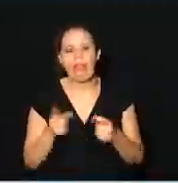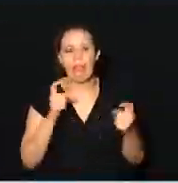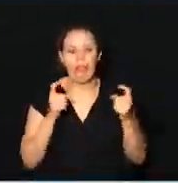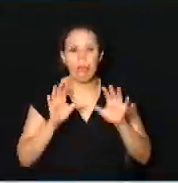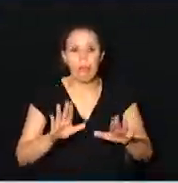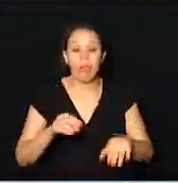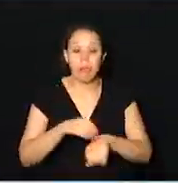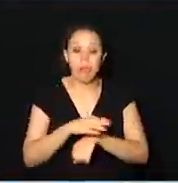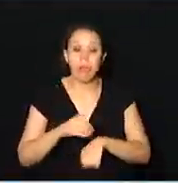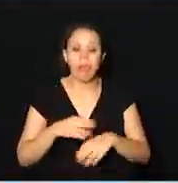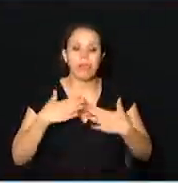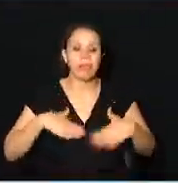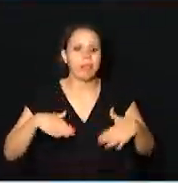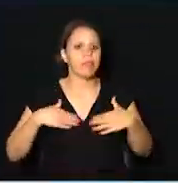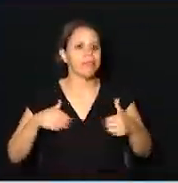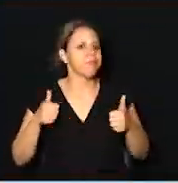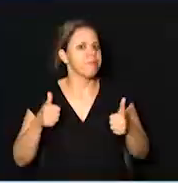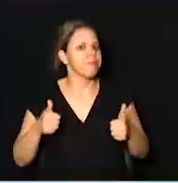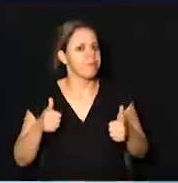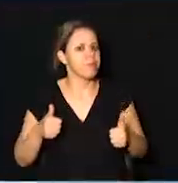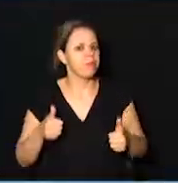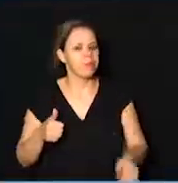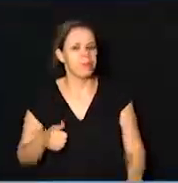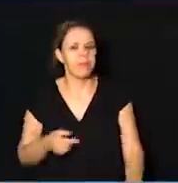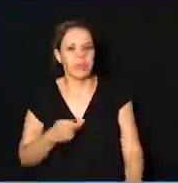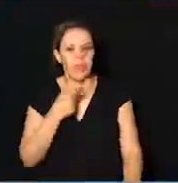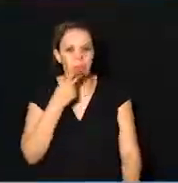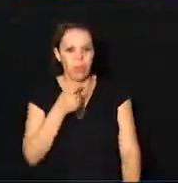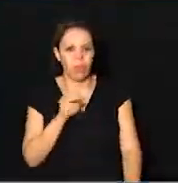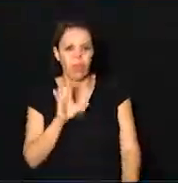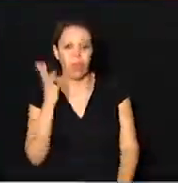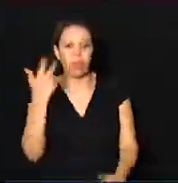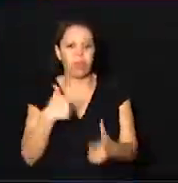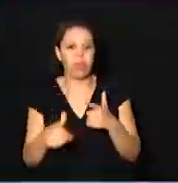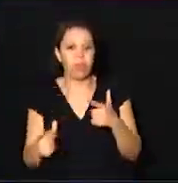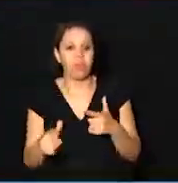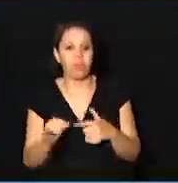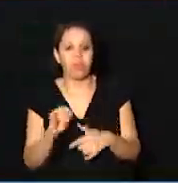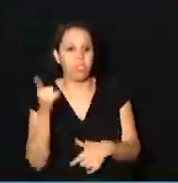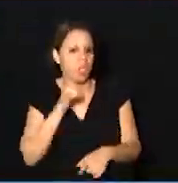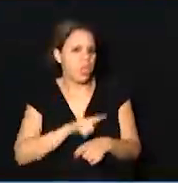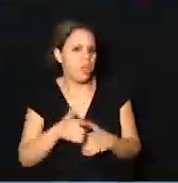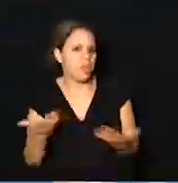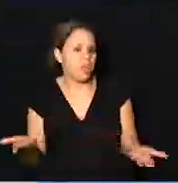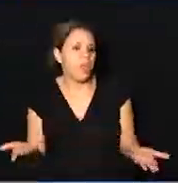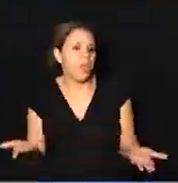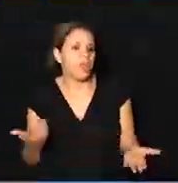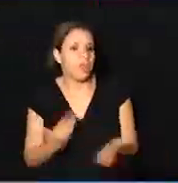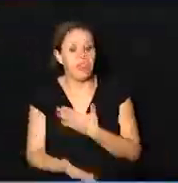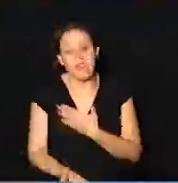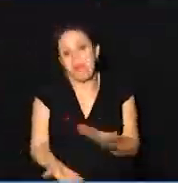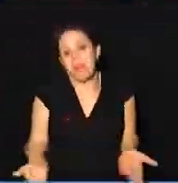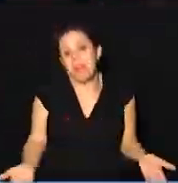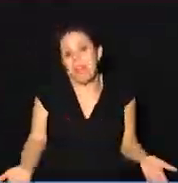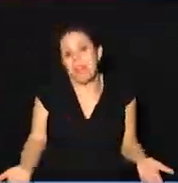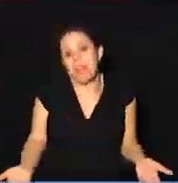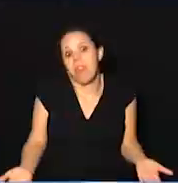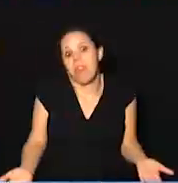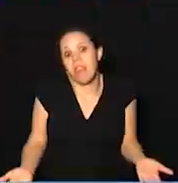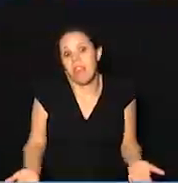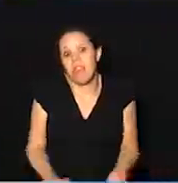alice passou bastante tranquilidade porque ele falou se for para acontecer vai acontecer se for para você ganhar vai ganhar se for perder vai